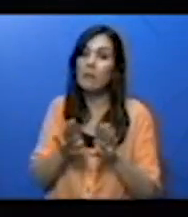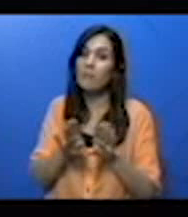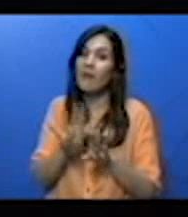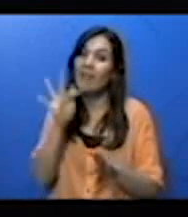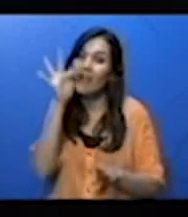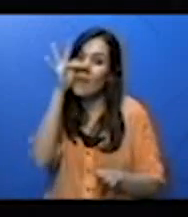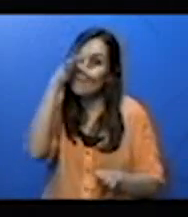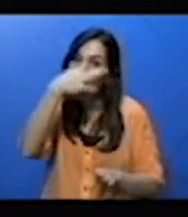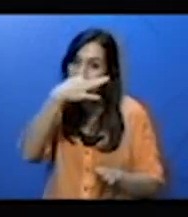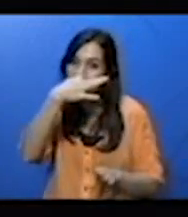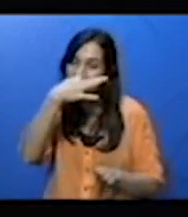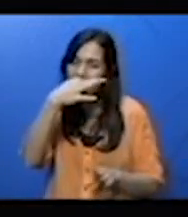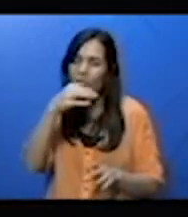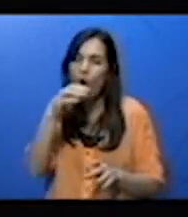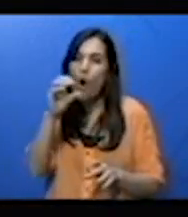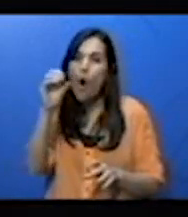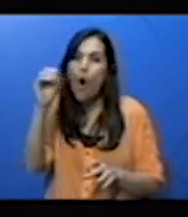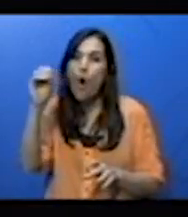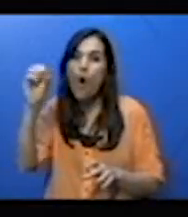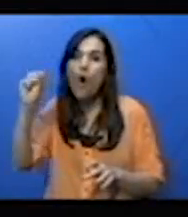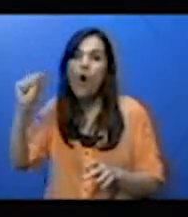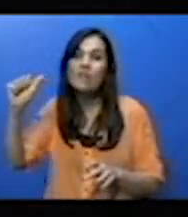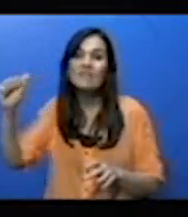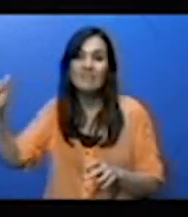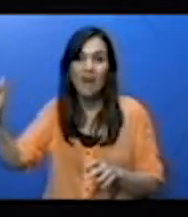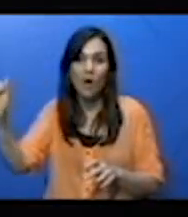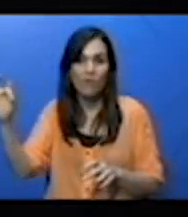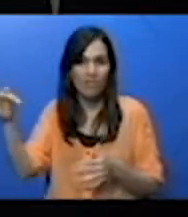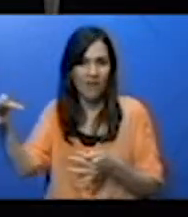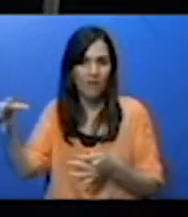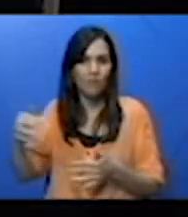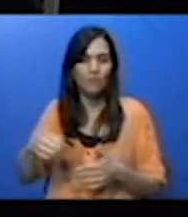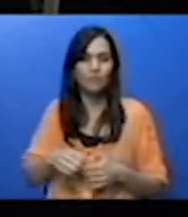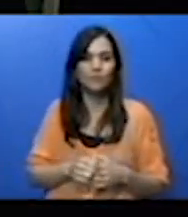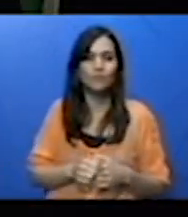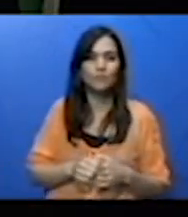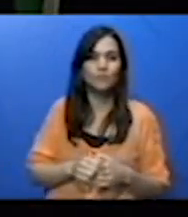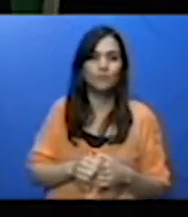teimosa, osa. Tem mais um, olha.